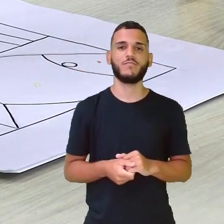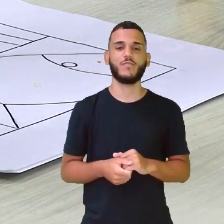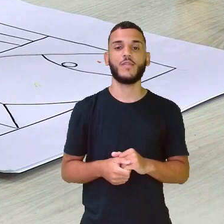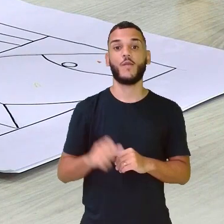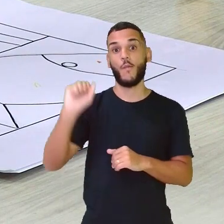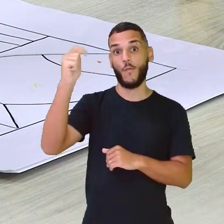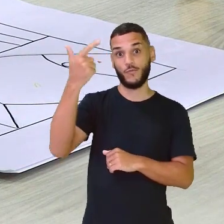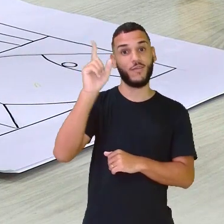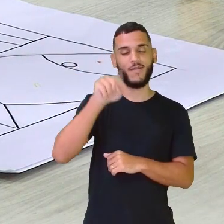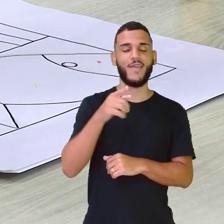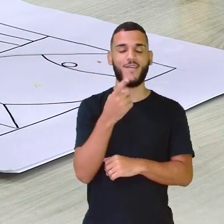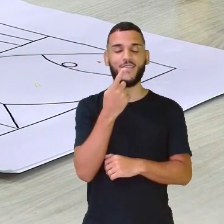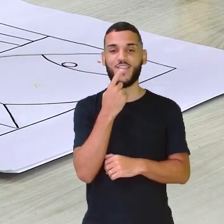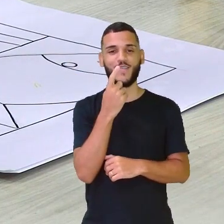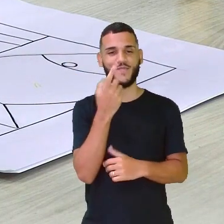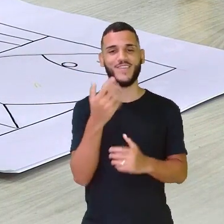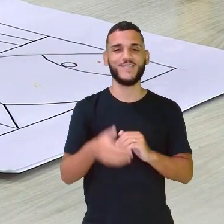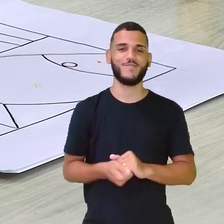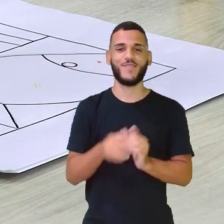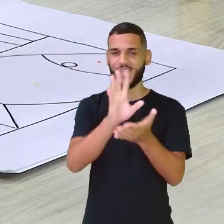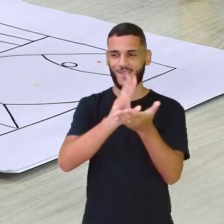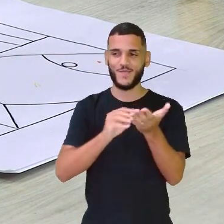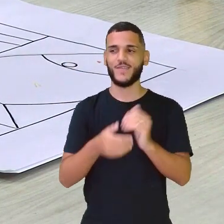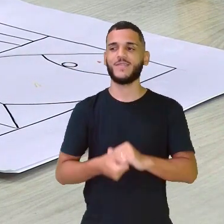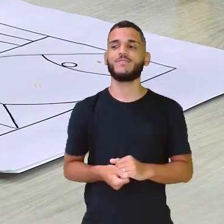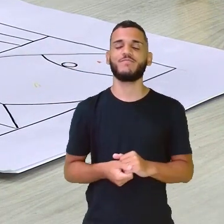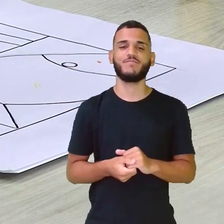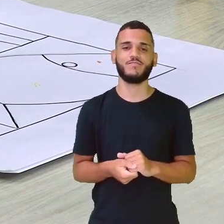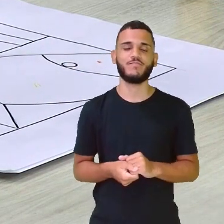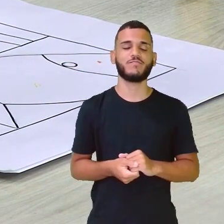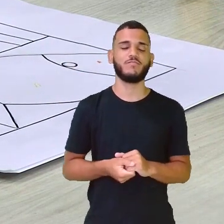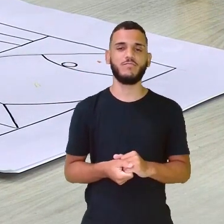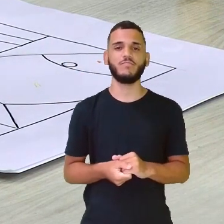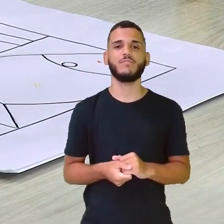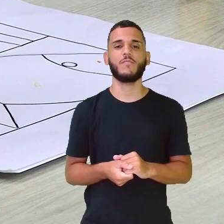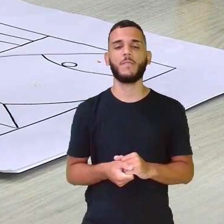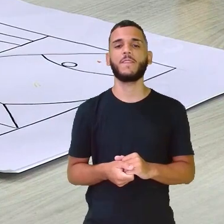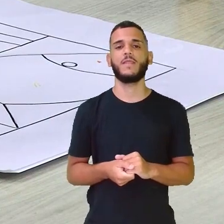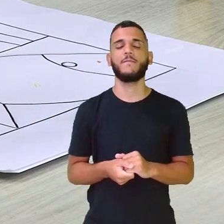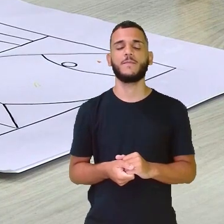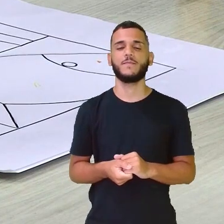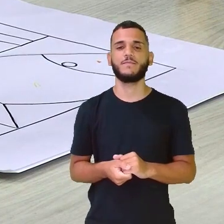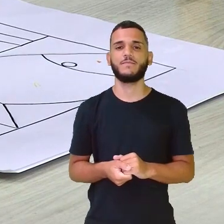equivoquei aqui. Então vem com vermelho, é bom que o vermelho dá para passar por cima do amarelo sem problema nenhum.